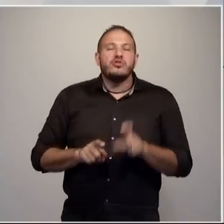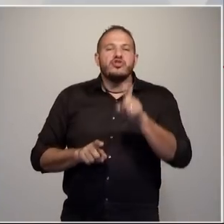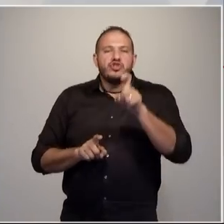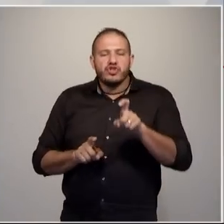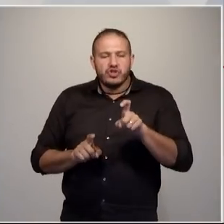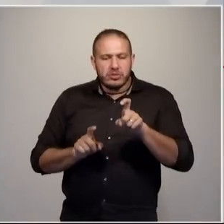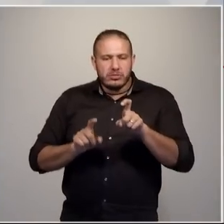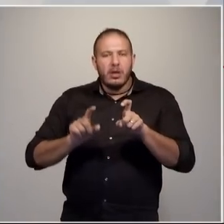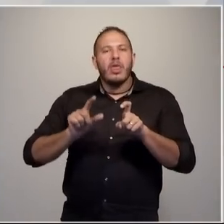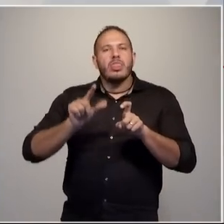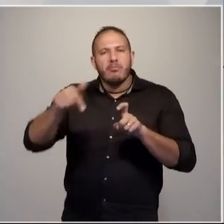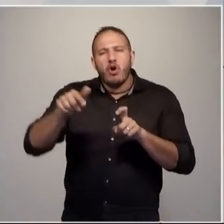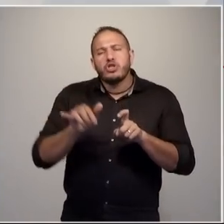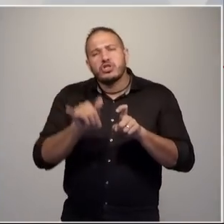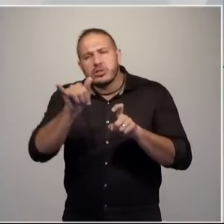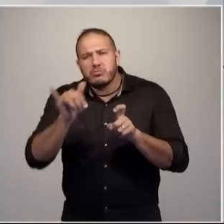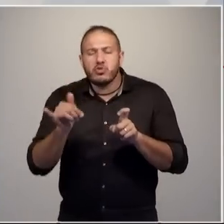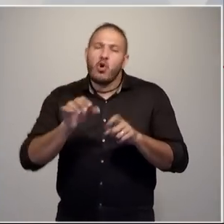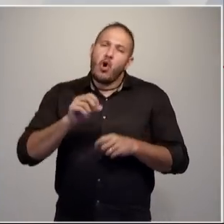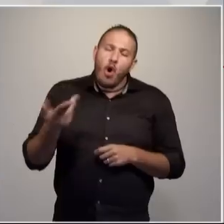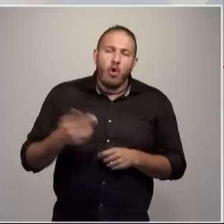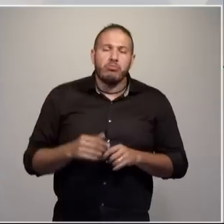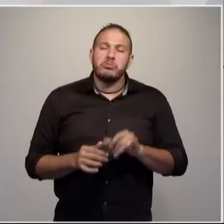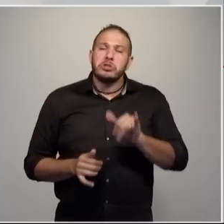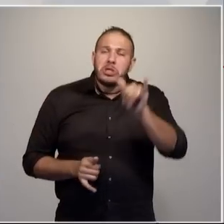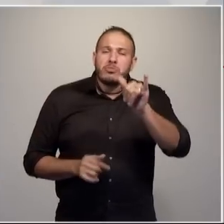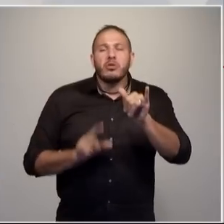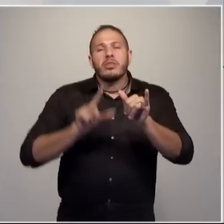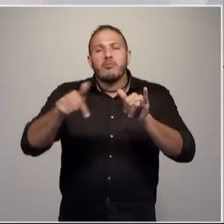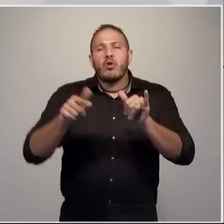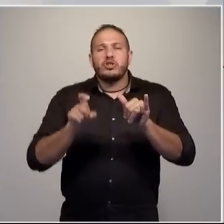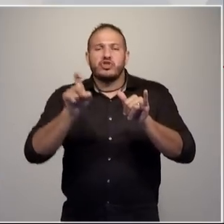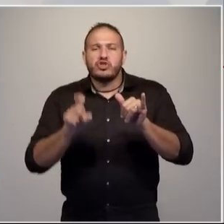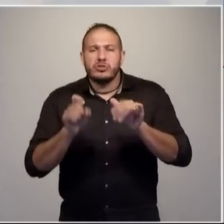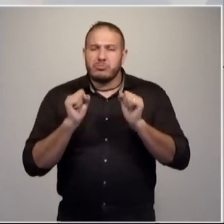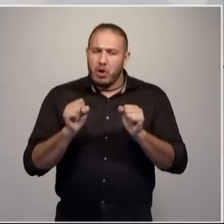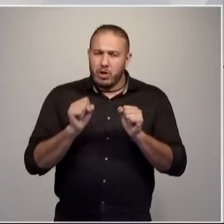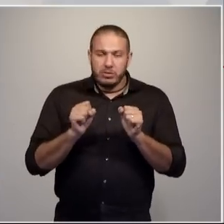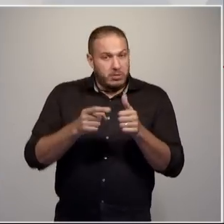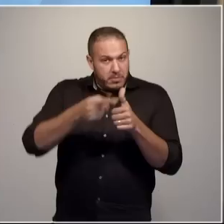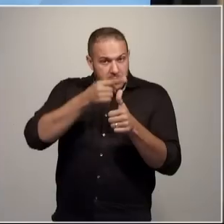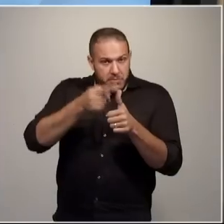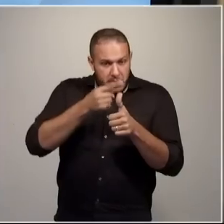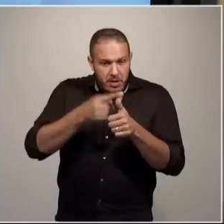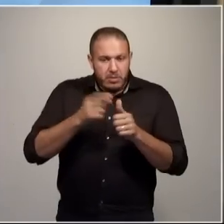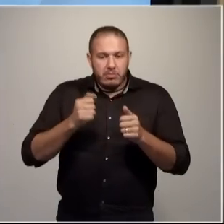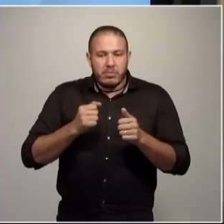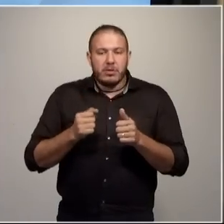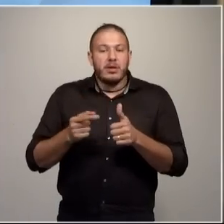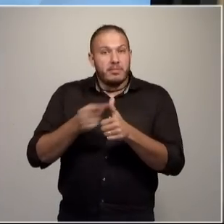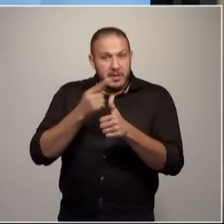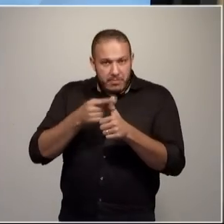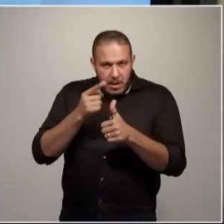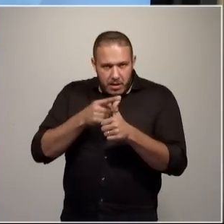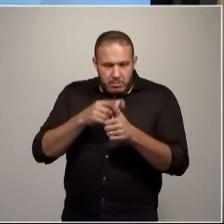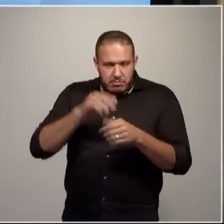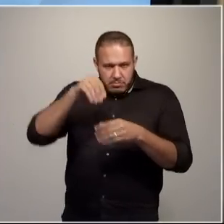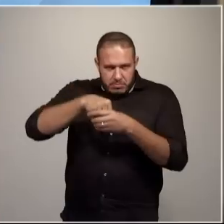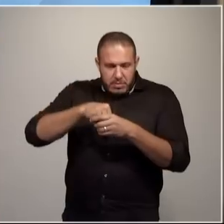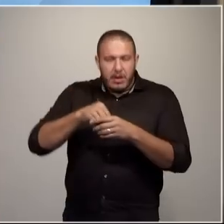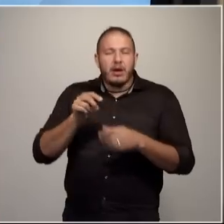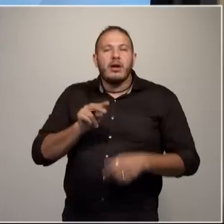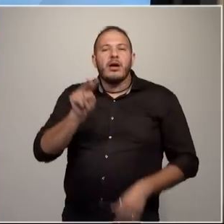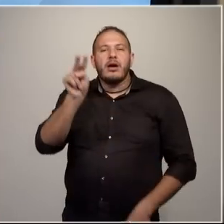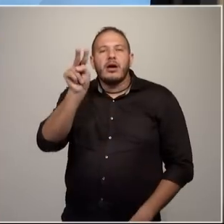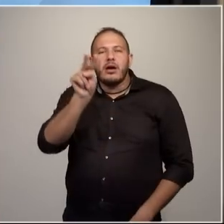y, ou eu posso fazer primeiro y e depois x. Esse primeiro é a que está dentro. A primeira integral que eu vou calcular